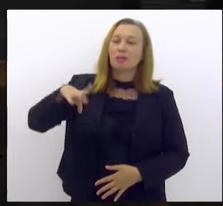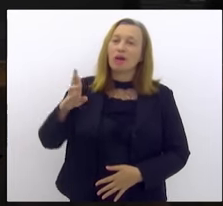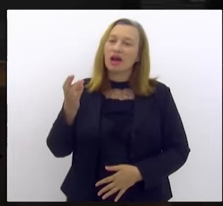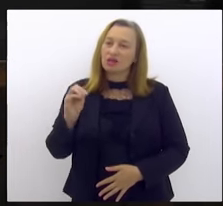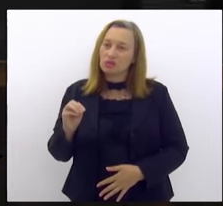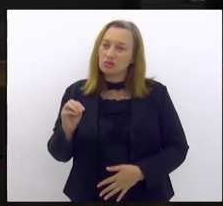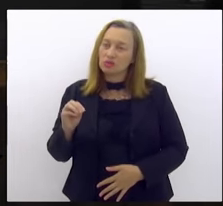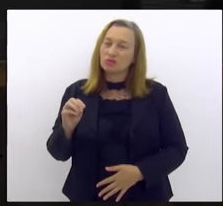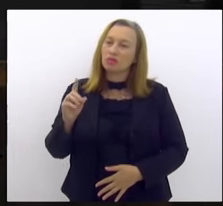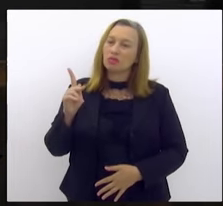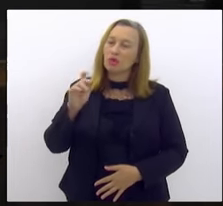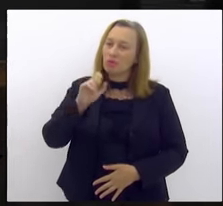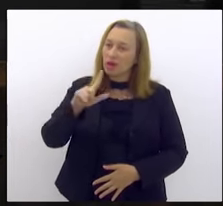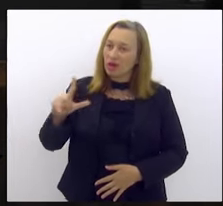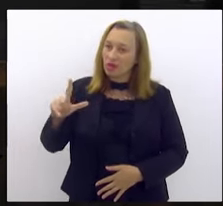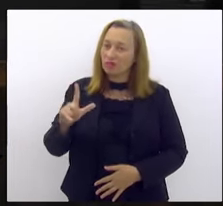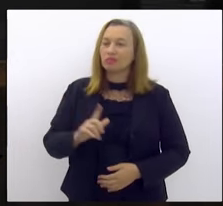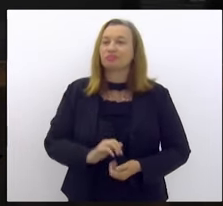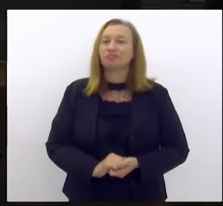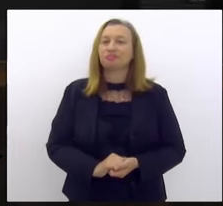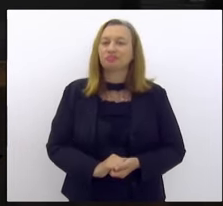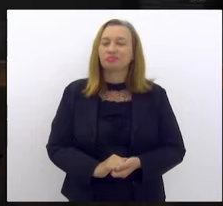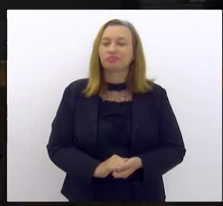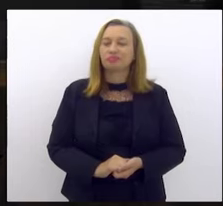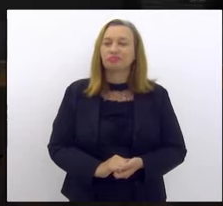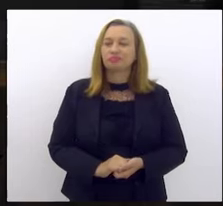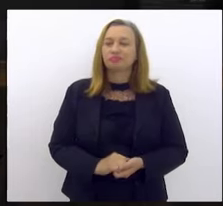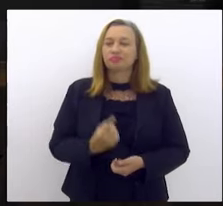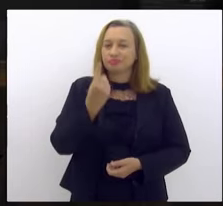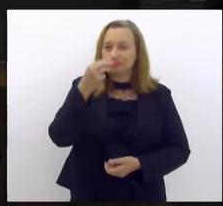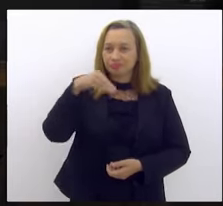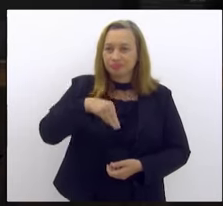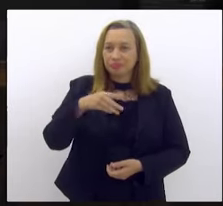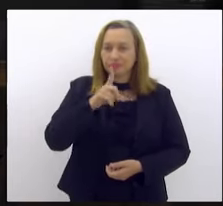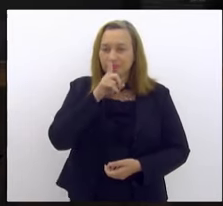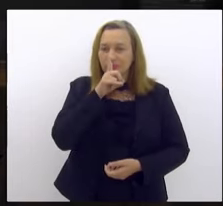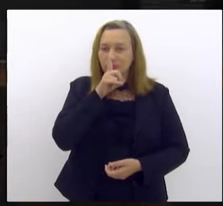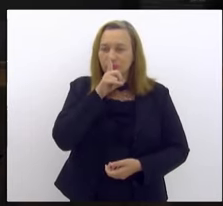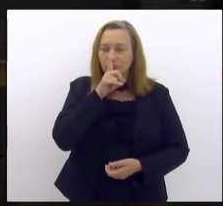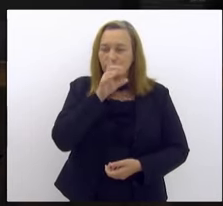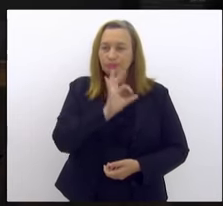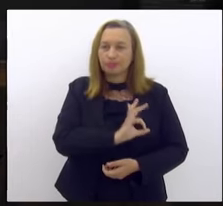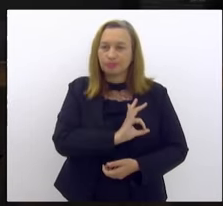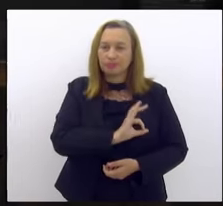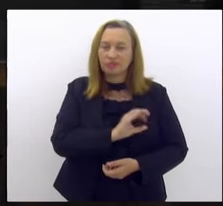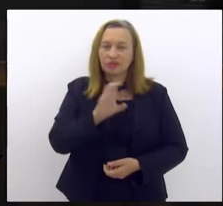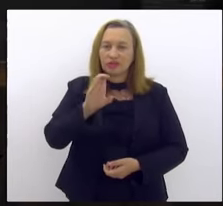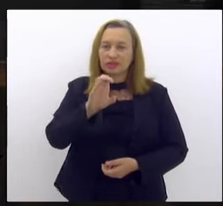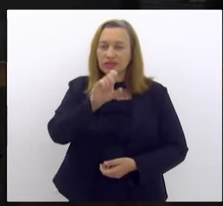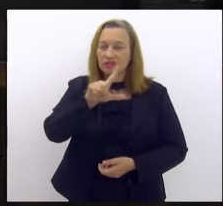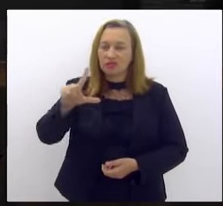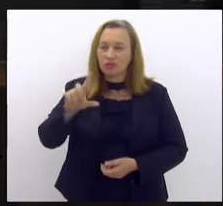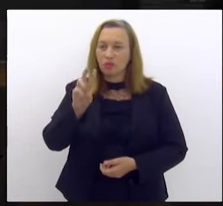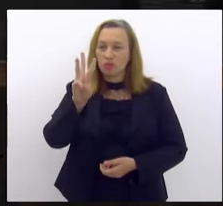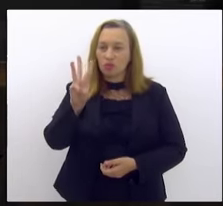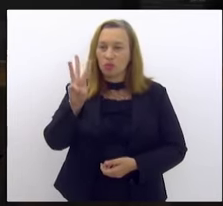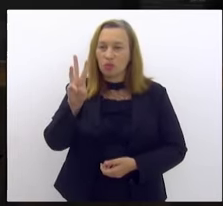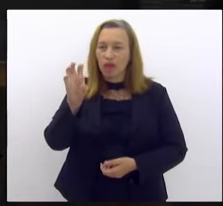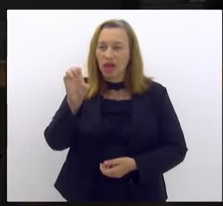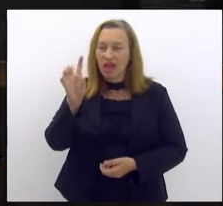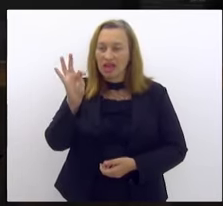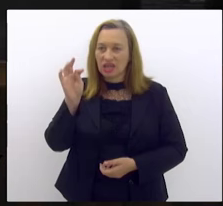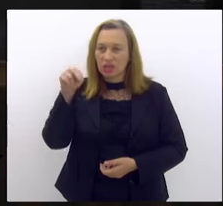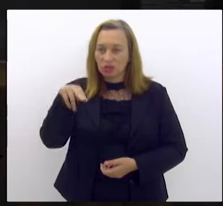pelo colega Pobel, a gente está concedendo um minuto de silêncio ao policial civil Wellington, ao agente